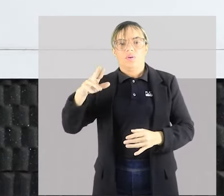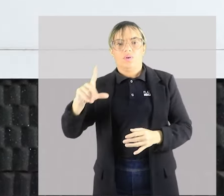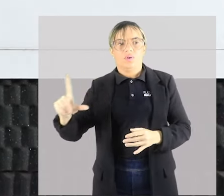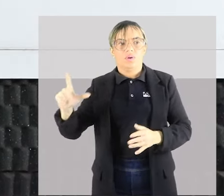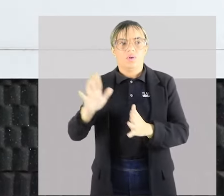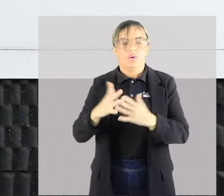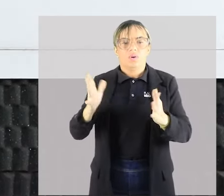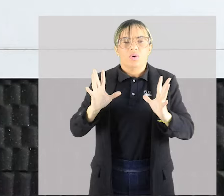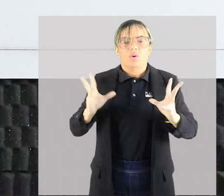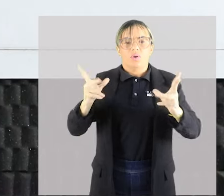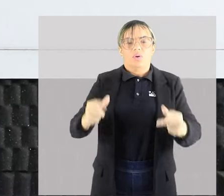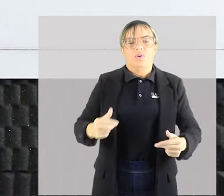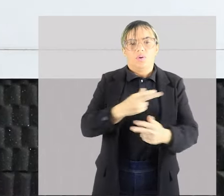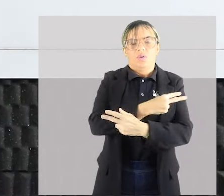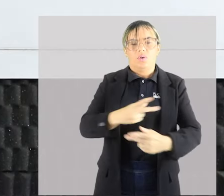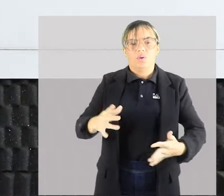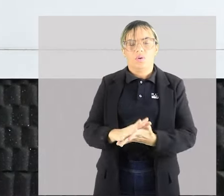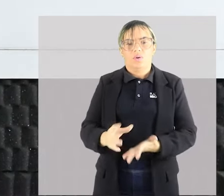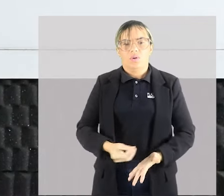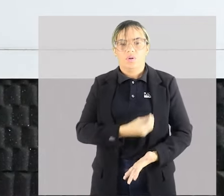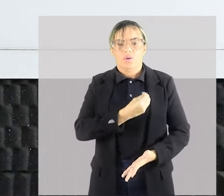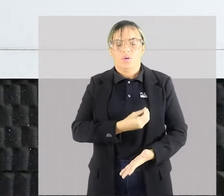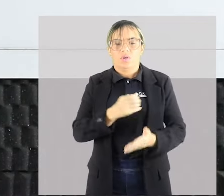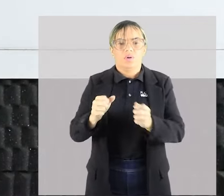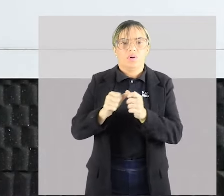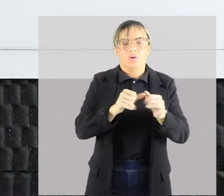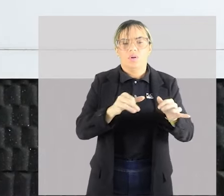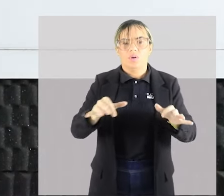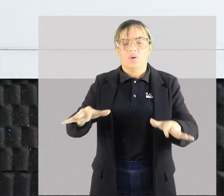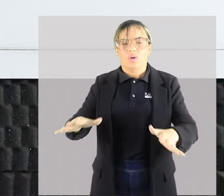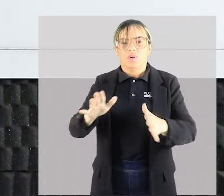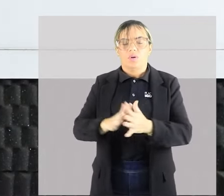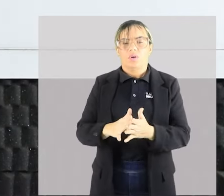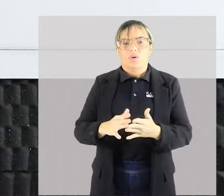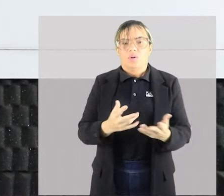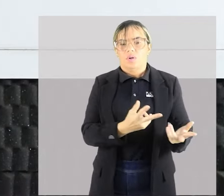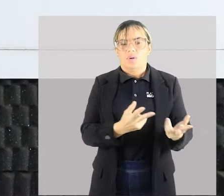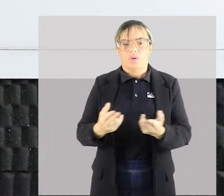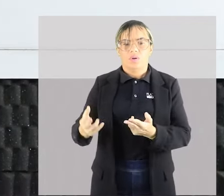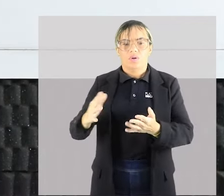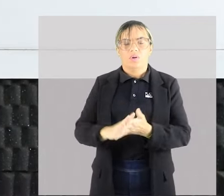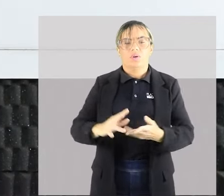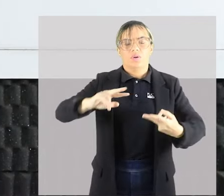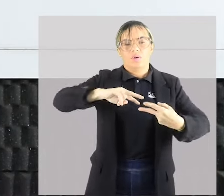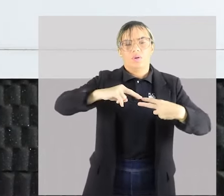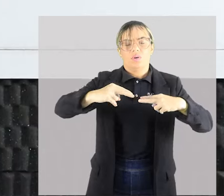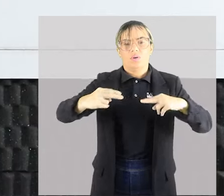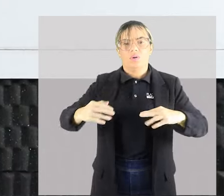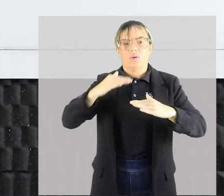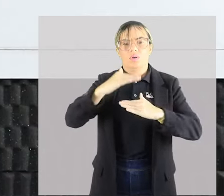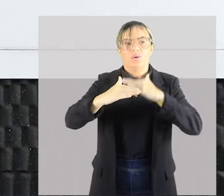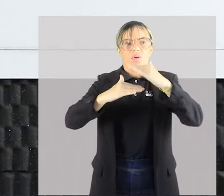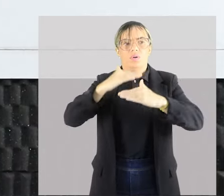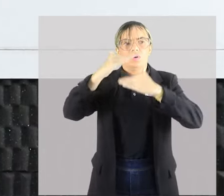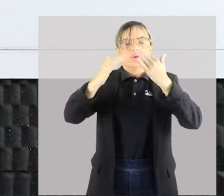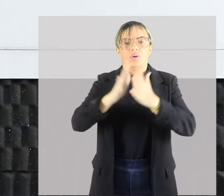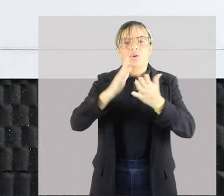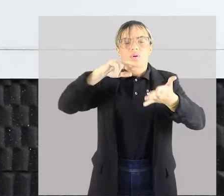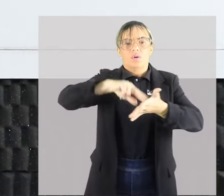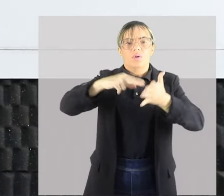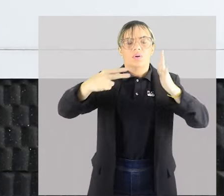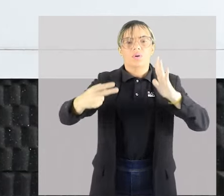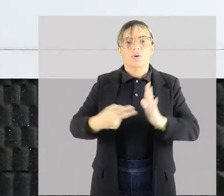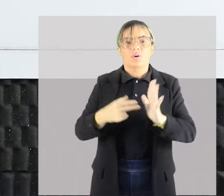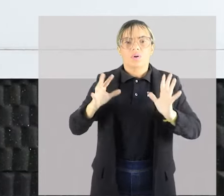todos os organismos compartilham o mesmo código genético Como assim a isso O que isso quer dizer pra gente quer